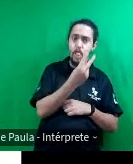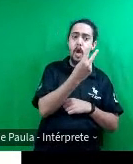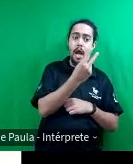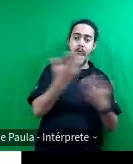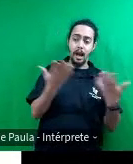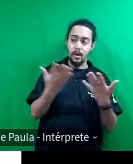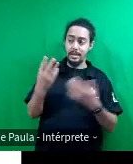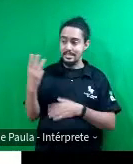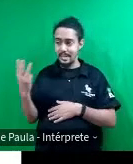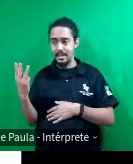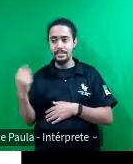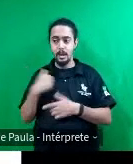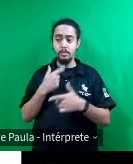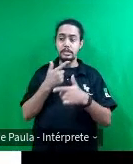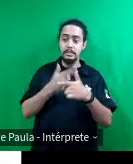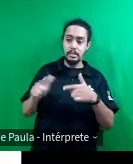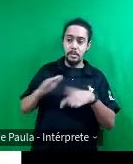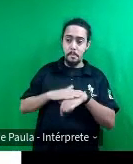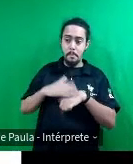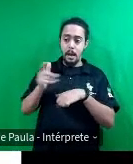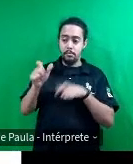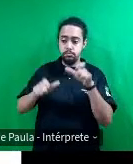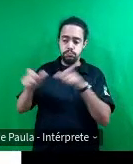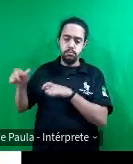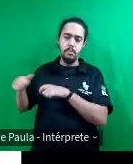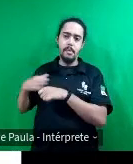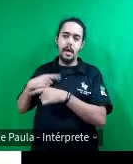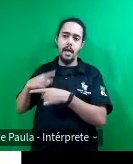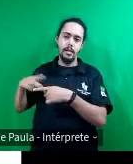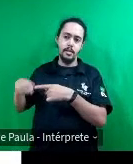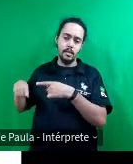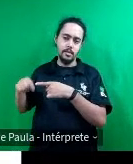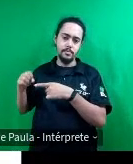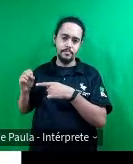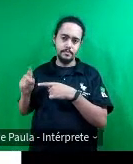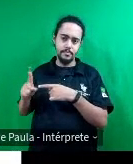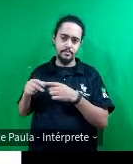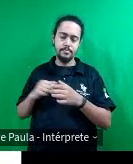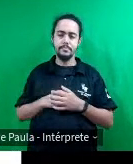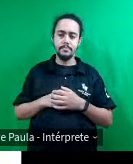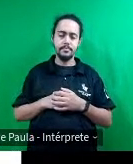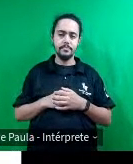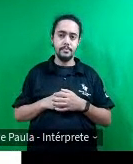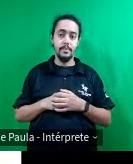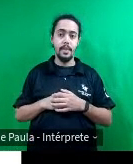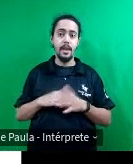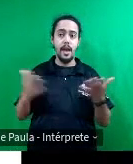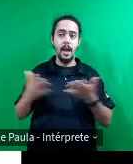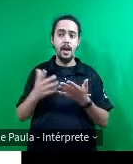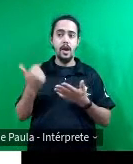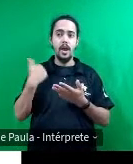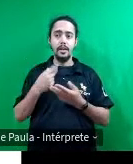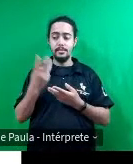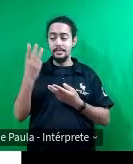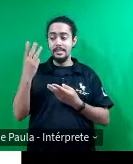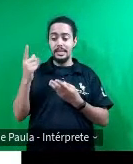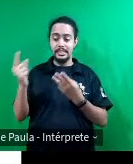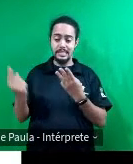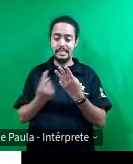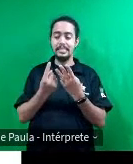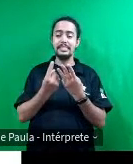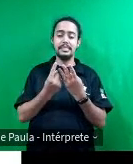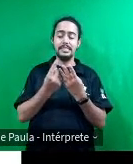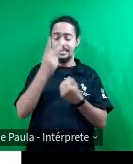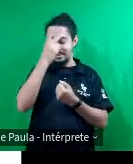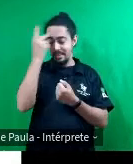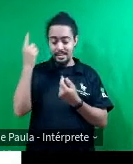um, 7,2 no outro, dando um total de 12. Agora chegou mais um para mamar. E eu continuo com os mesmos 12